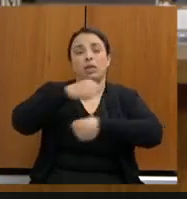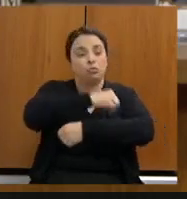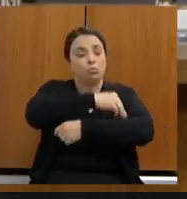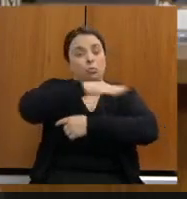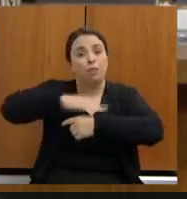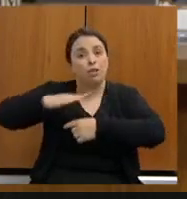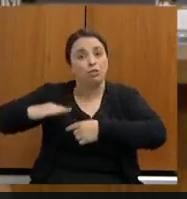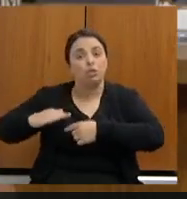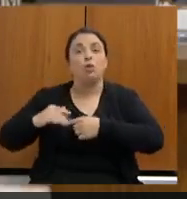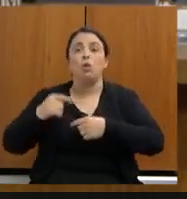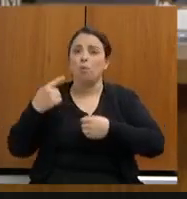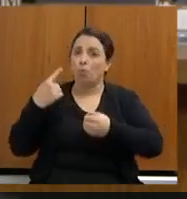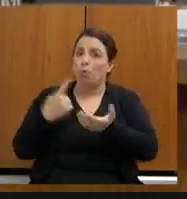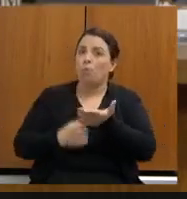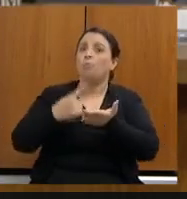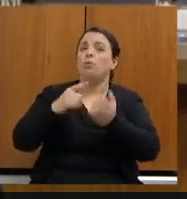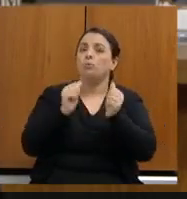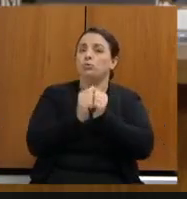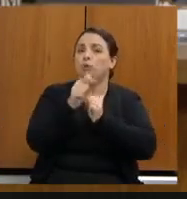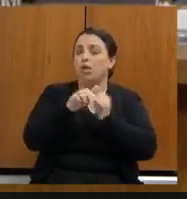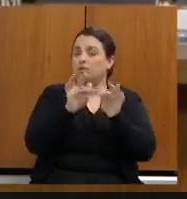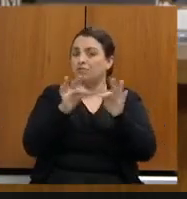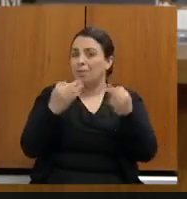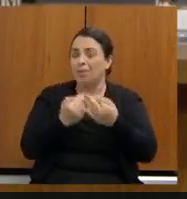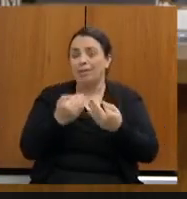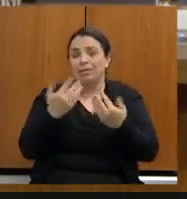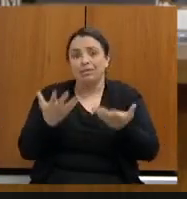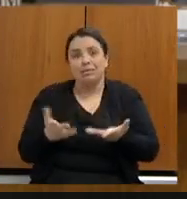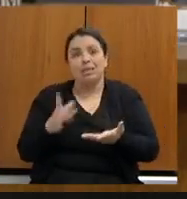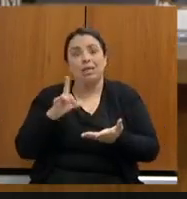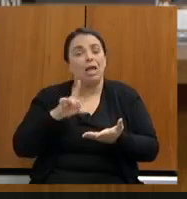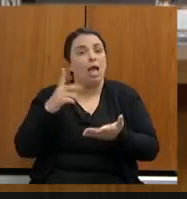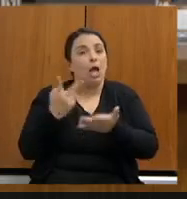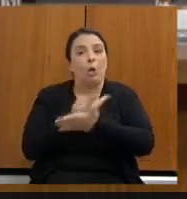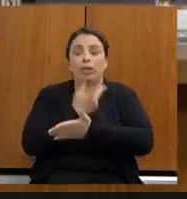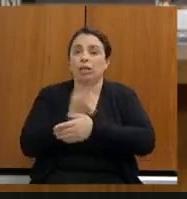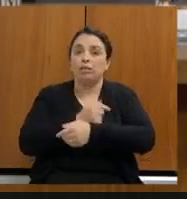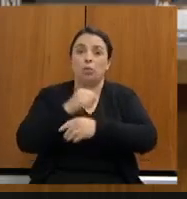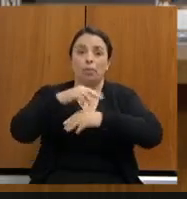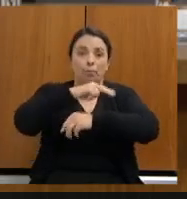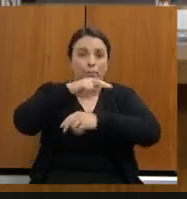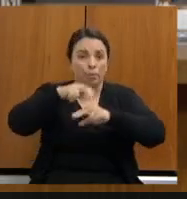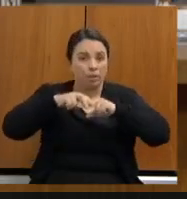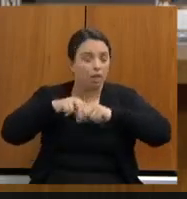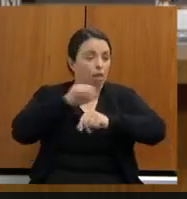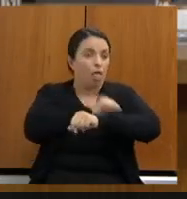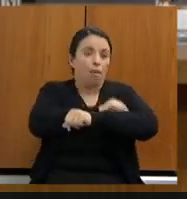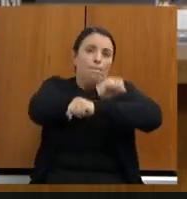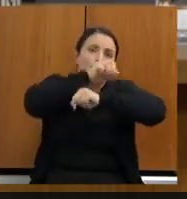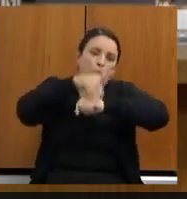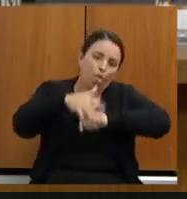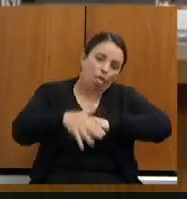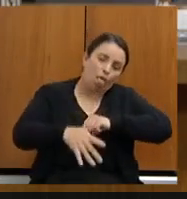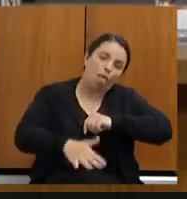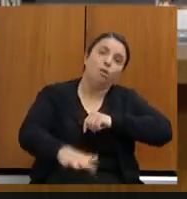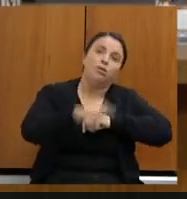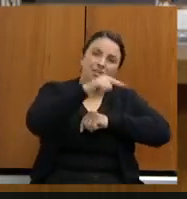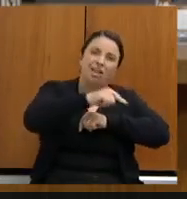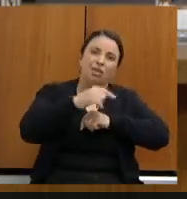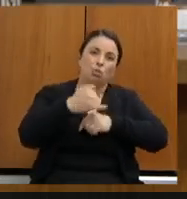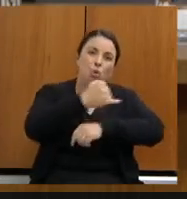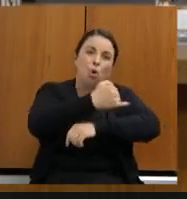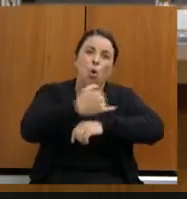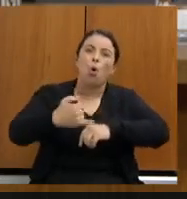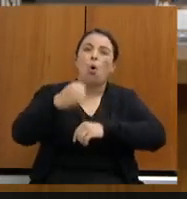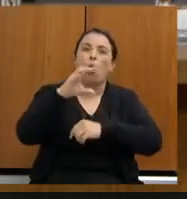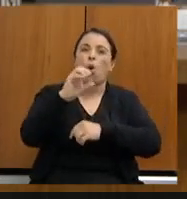que perderam seus entes queridos no acidente ou no desastre da barragem do Córrego do feijão